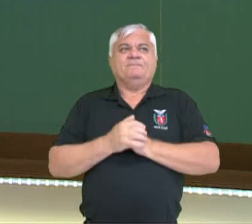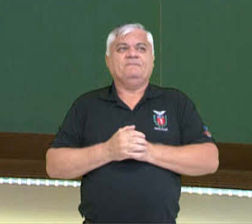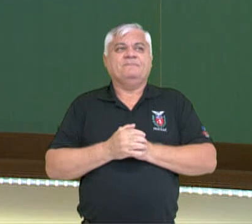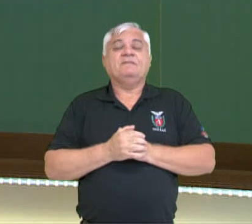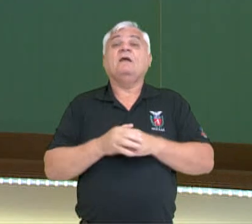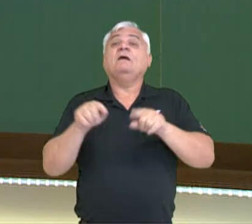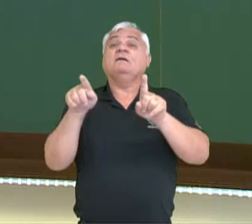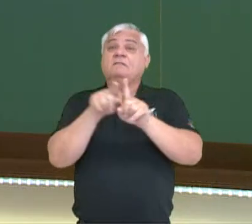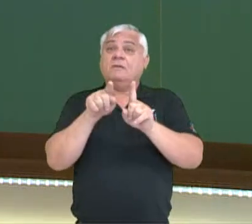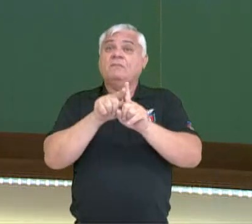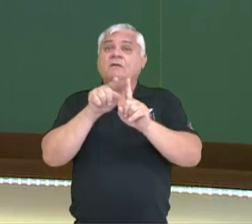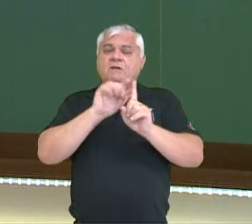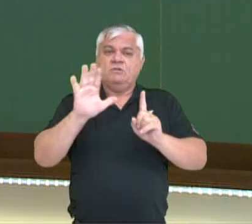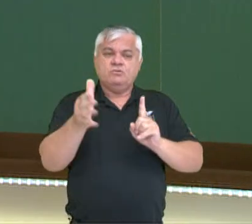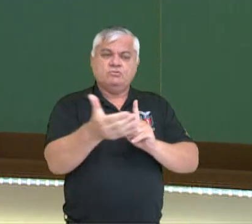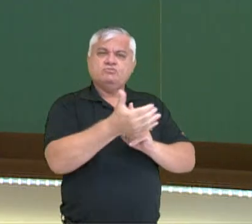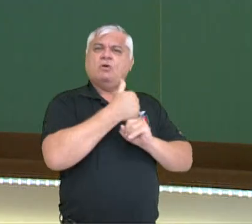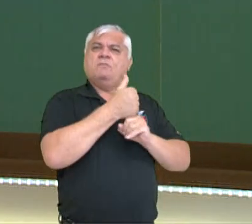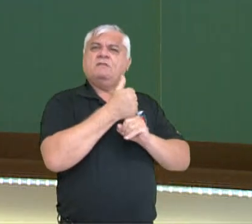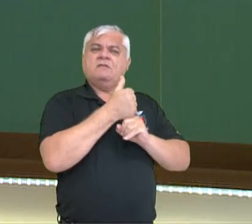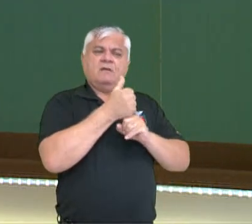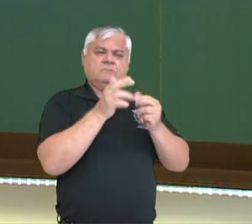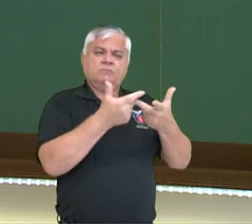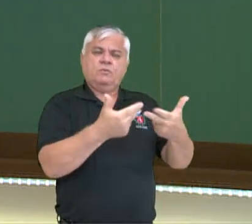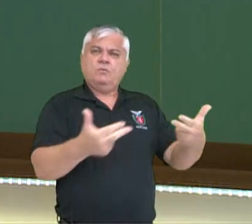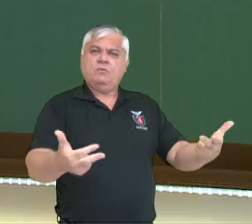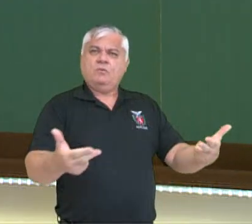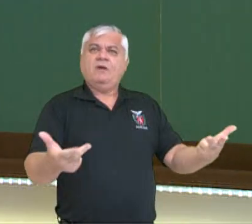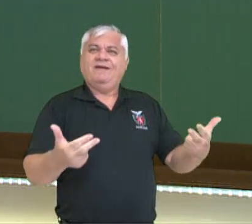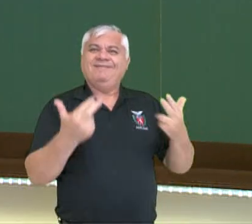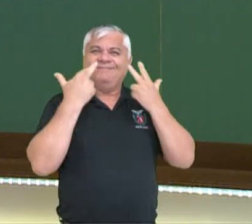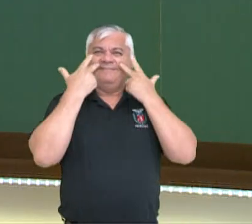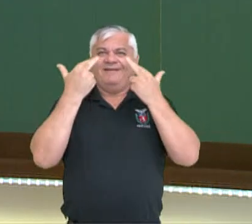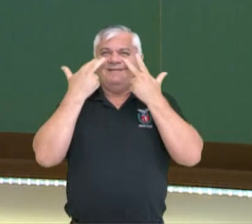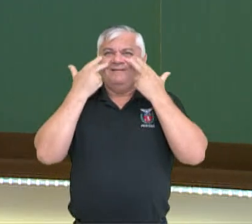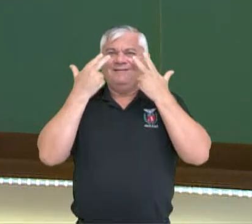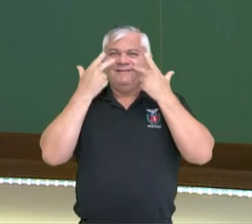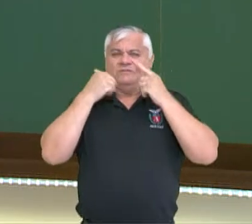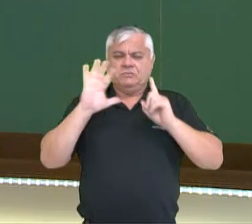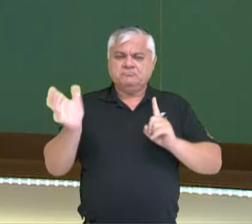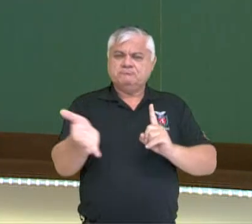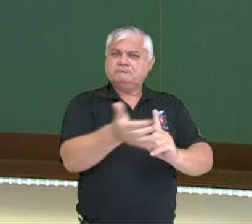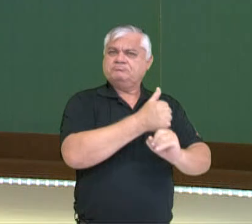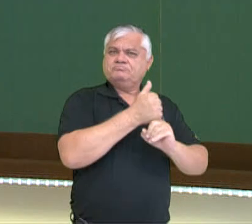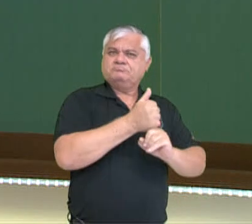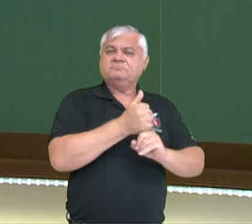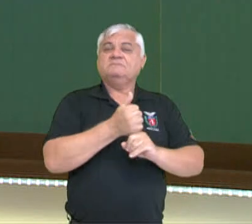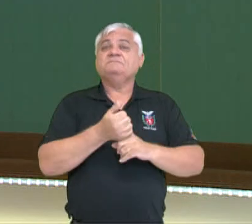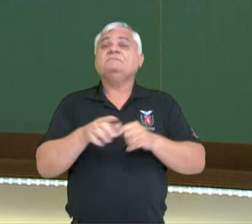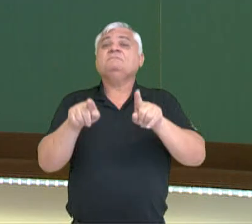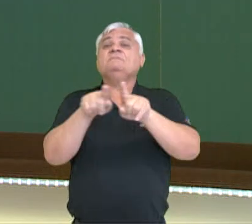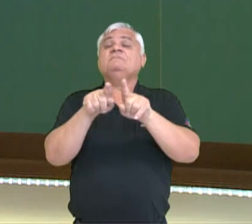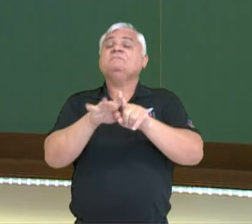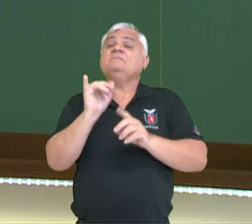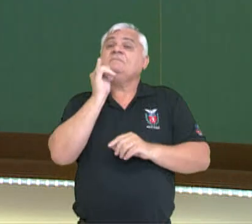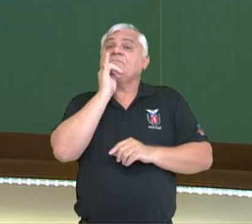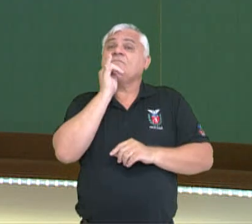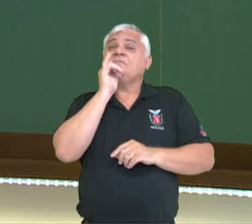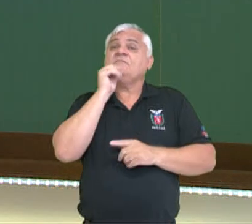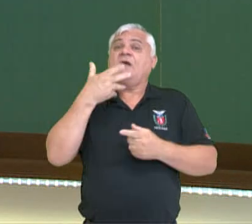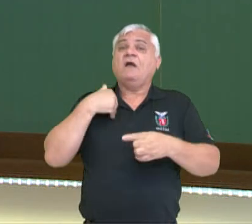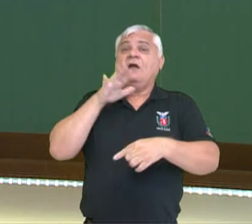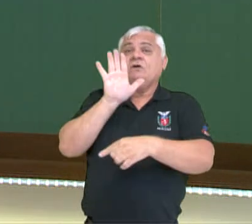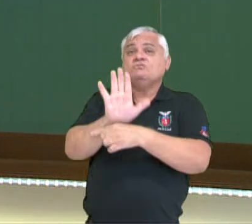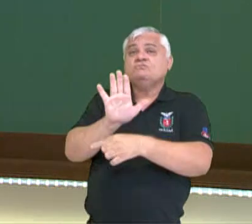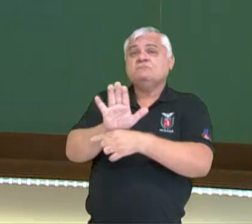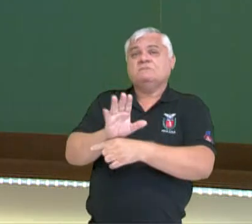os fenômenos naturais, ir além do homem, ir além da nossa própria capacidade e colocá-los a favor de